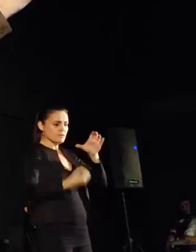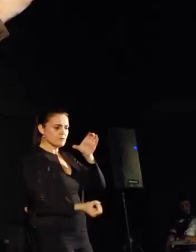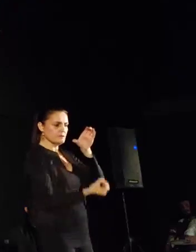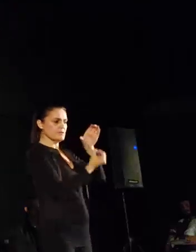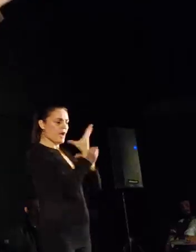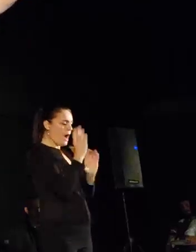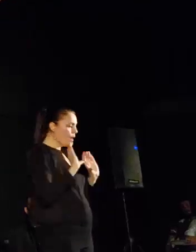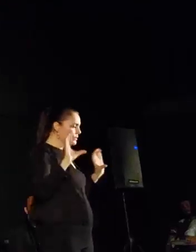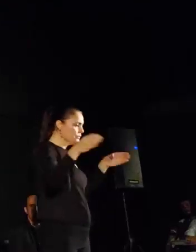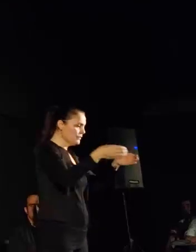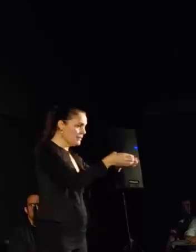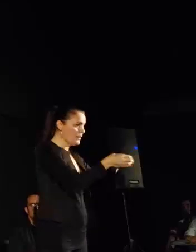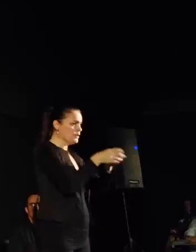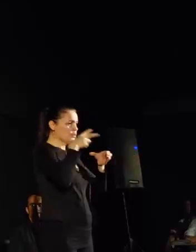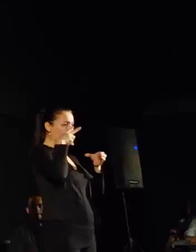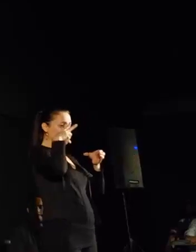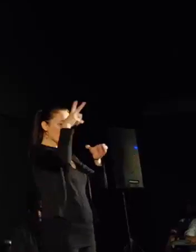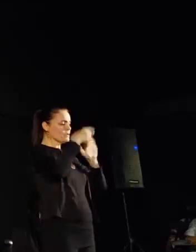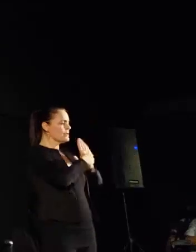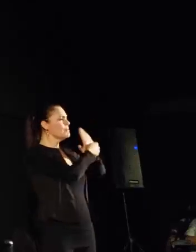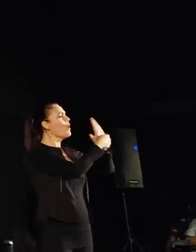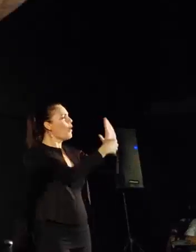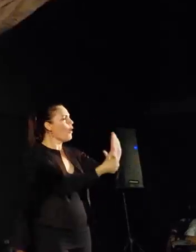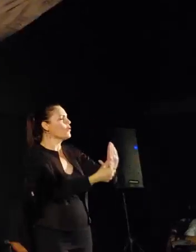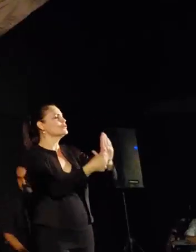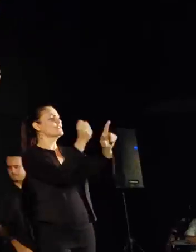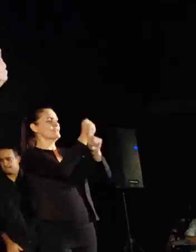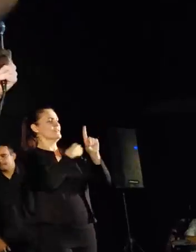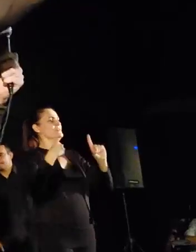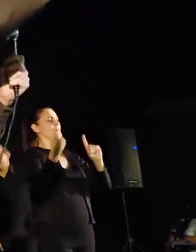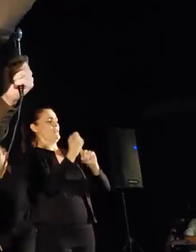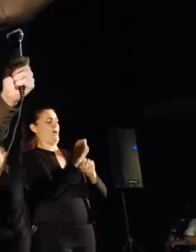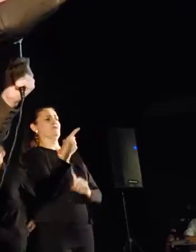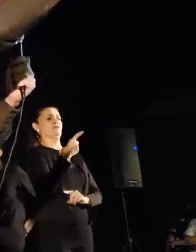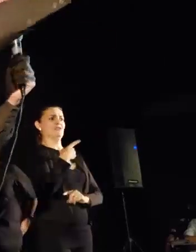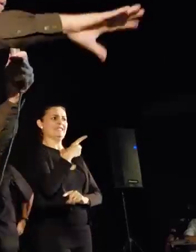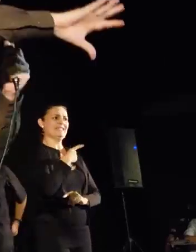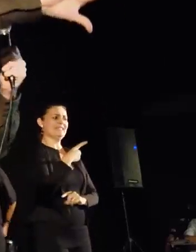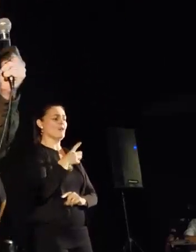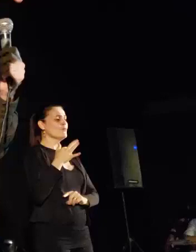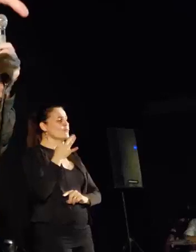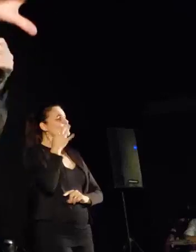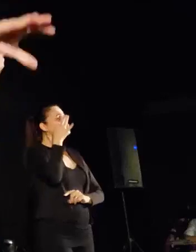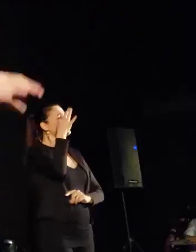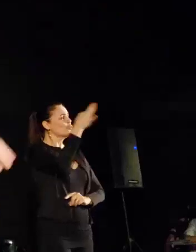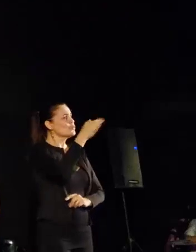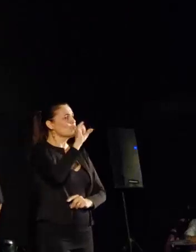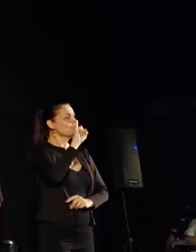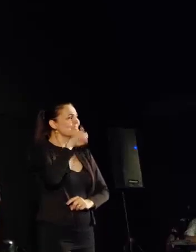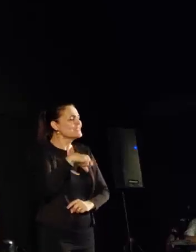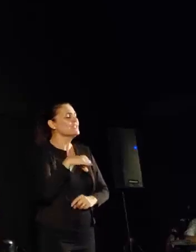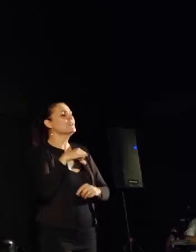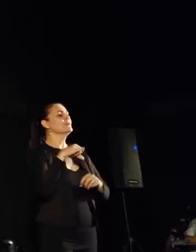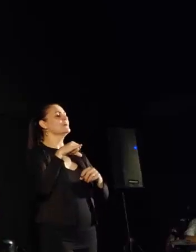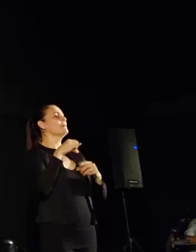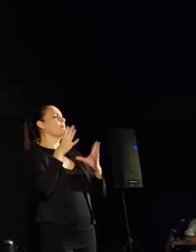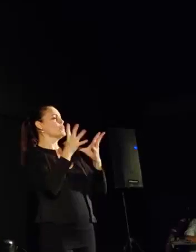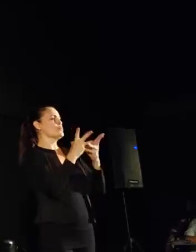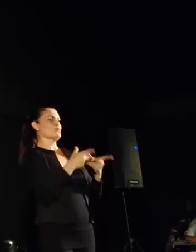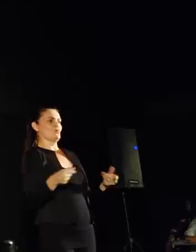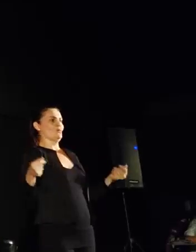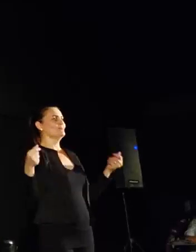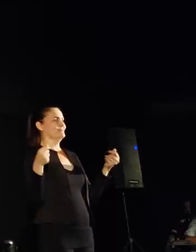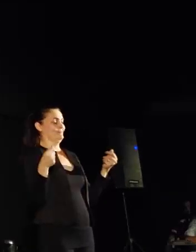que mostre muito claramente ao resto da sociedade que há uma projeção possível de futuro, desaparece. Entre outras